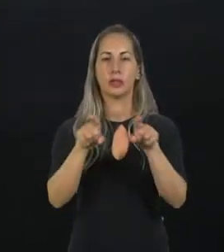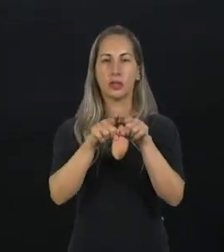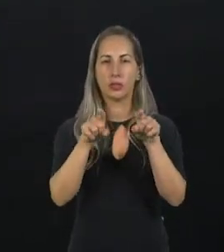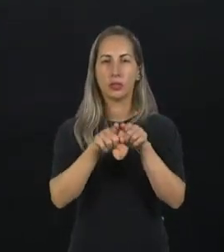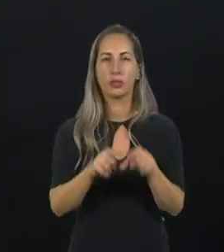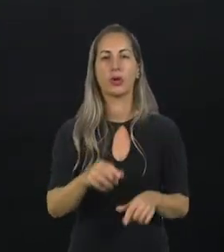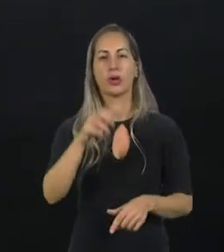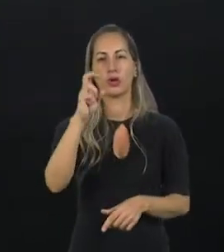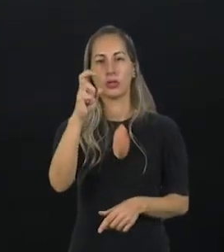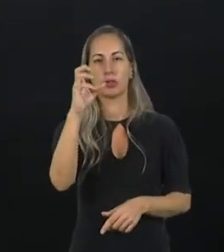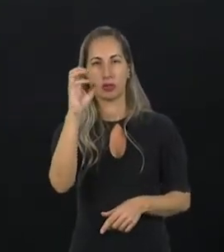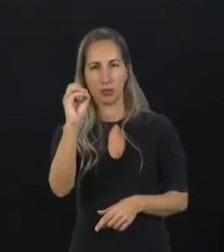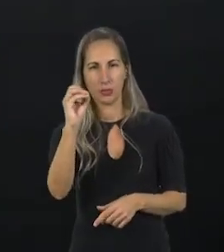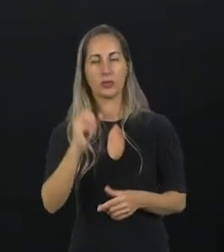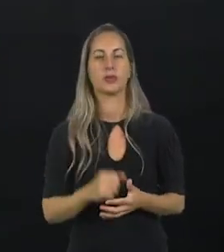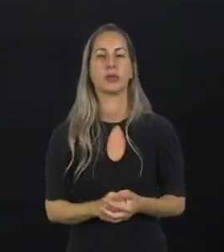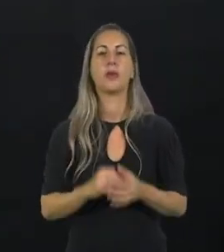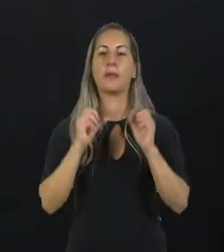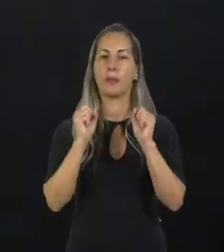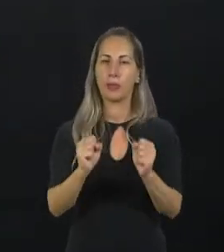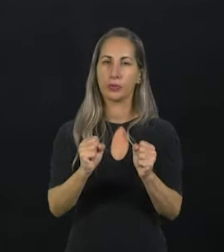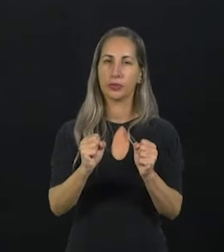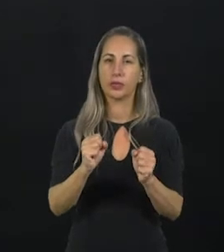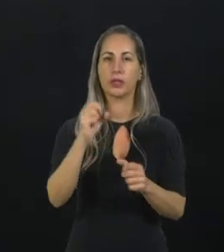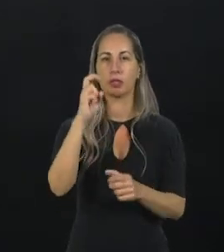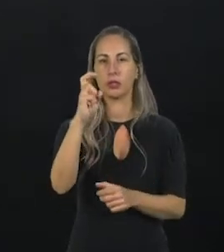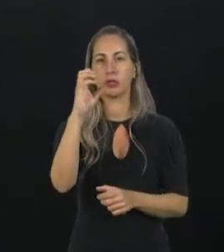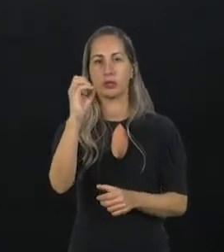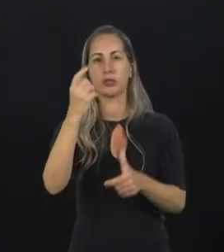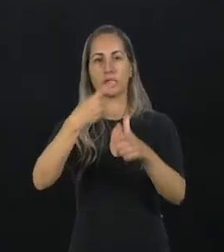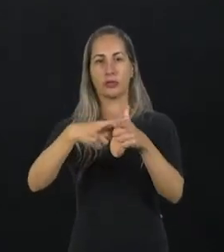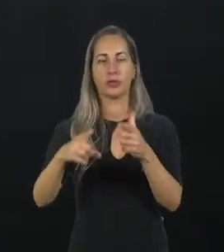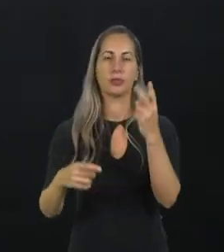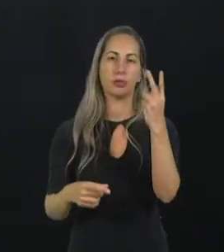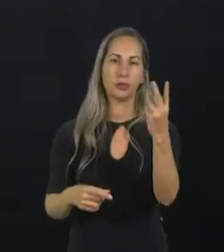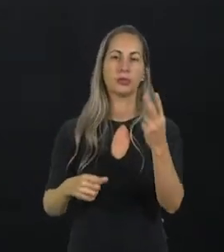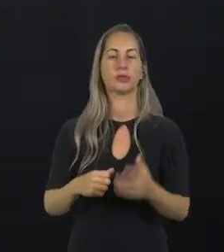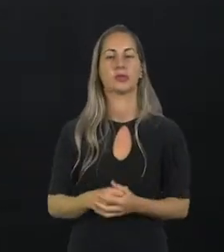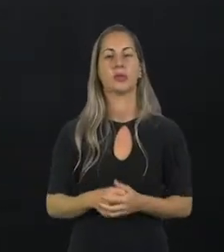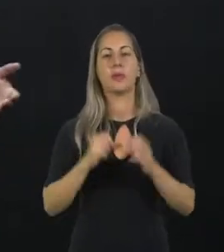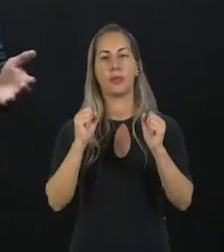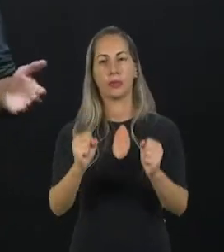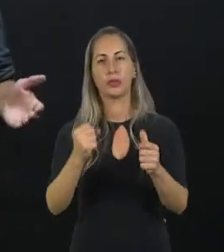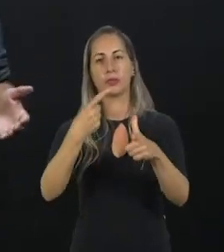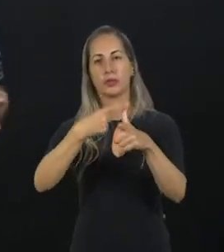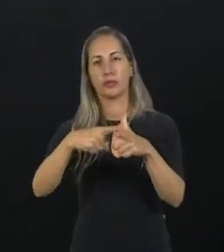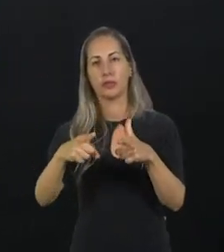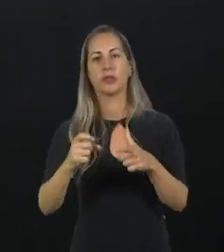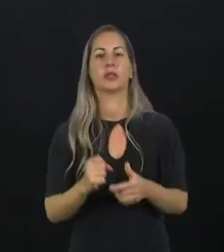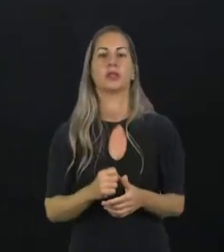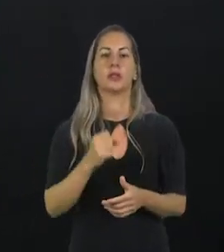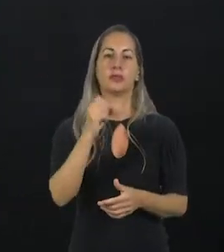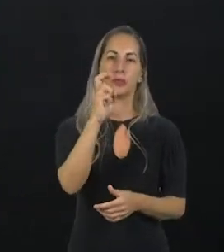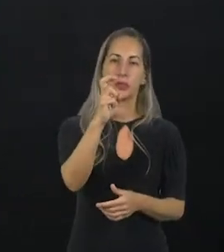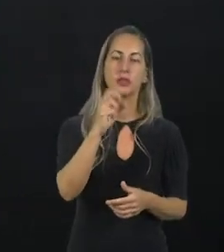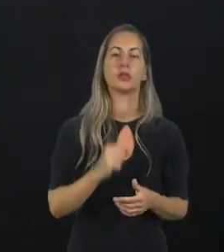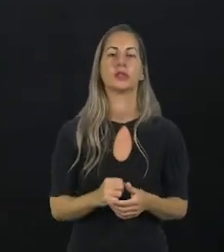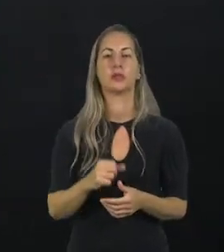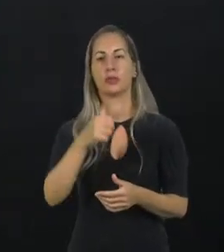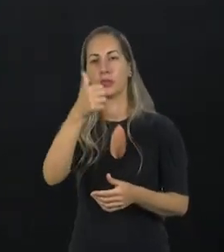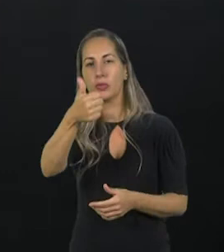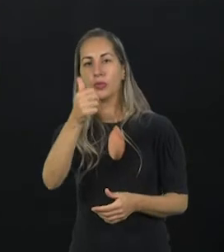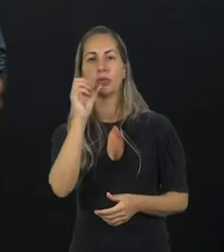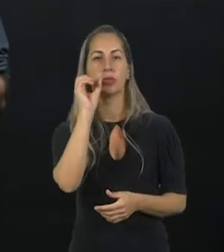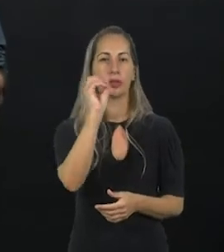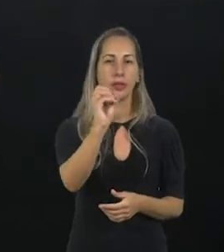número 50. Nós podemos dividir o número 50 por 2, podemos dividir o número 50 por 5, por